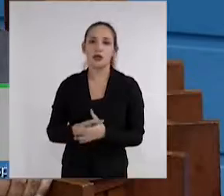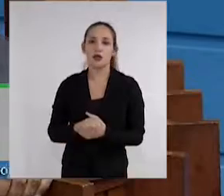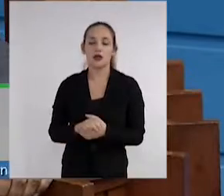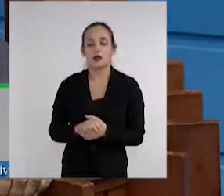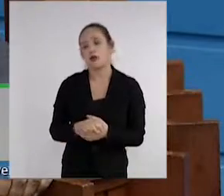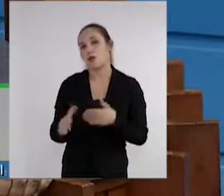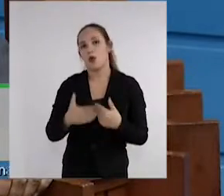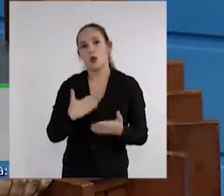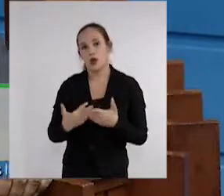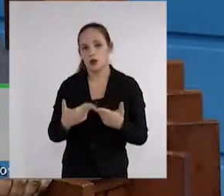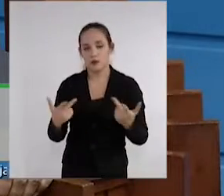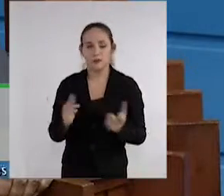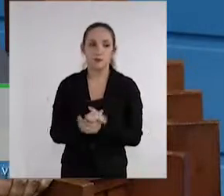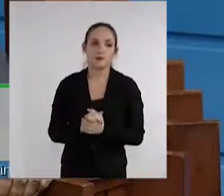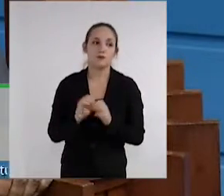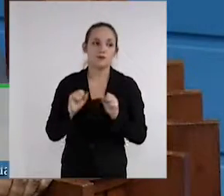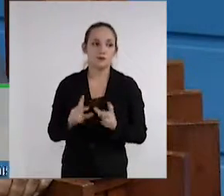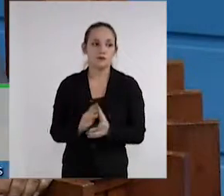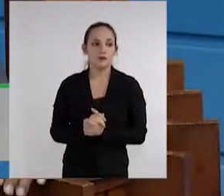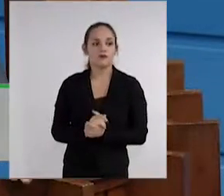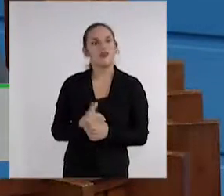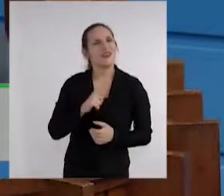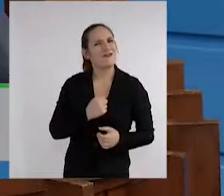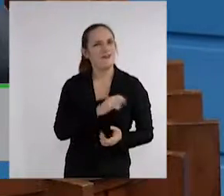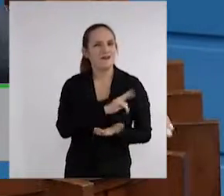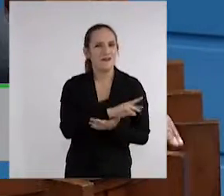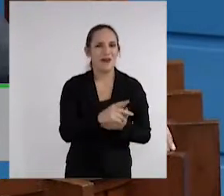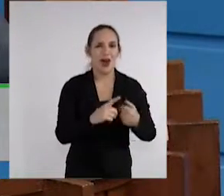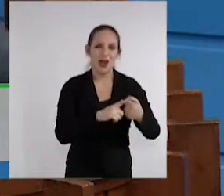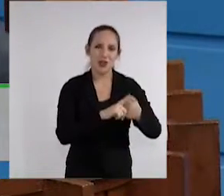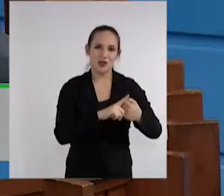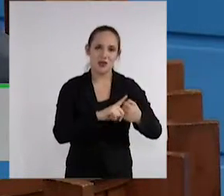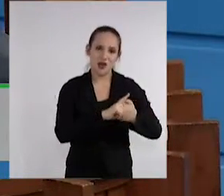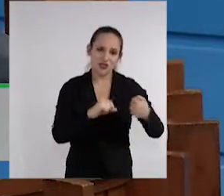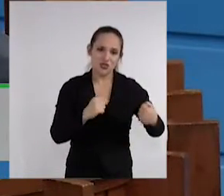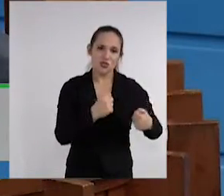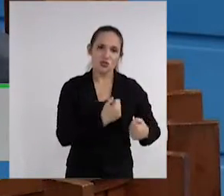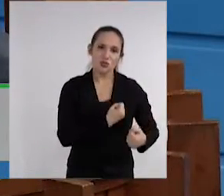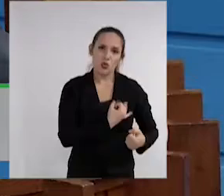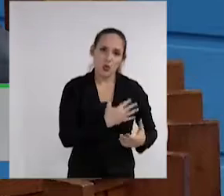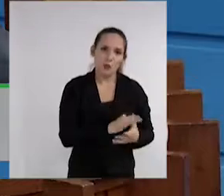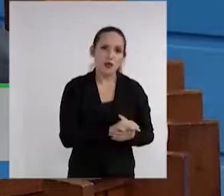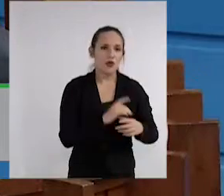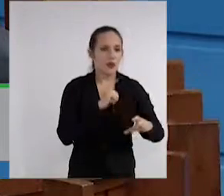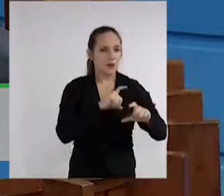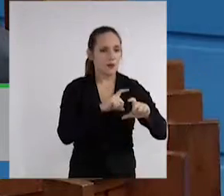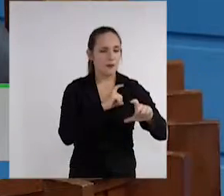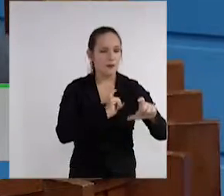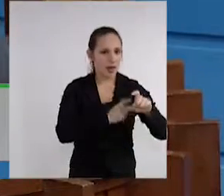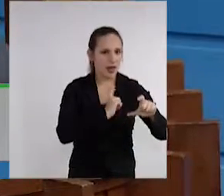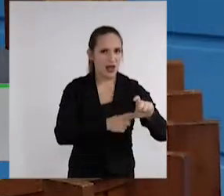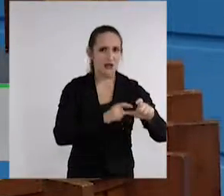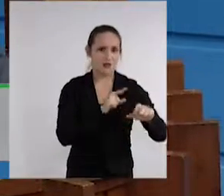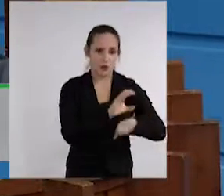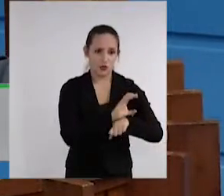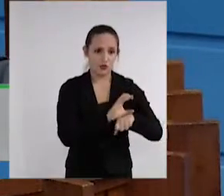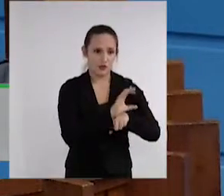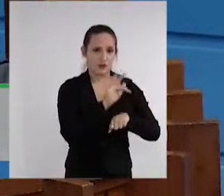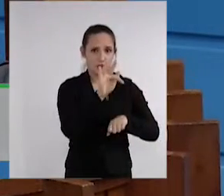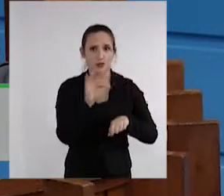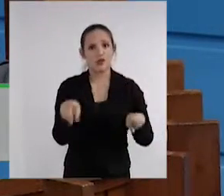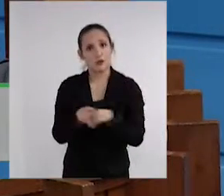aqui vários incisos, tanto na Constituição, artigos, incisos, parágrafos, tanto na Constituição Federal, quanto